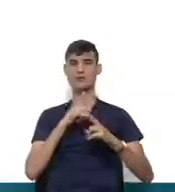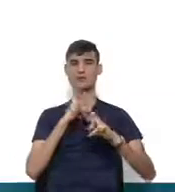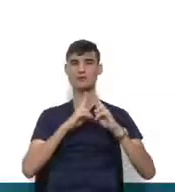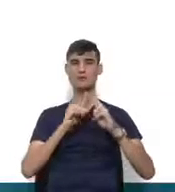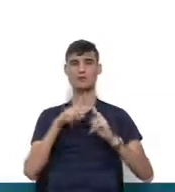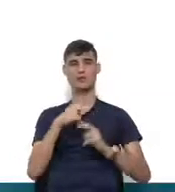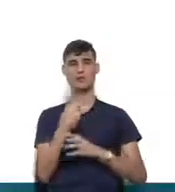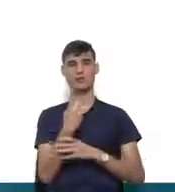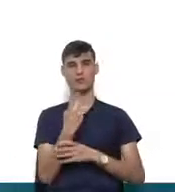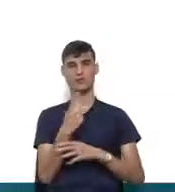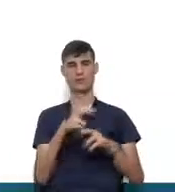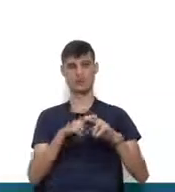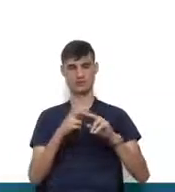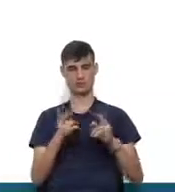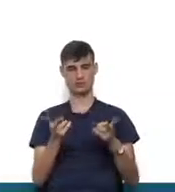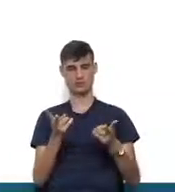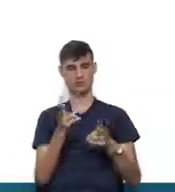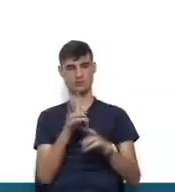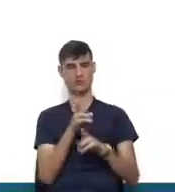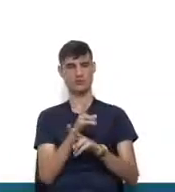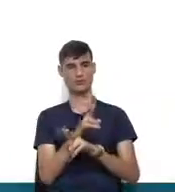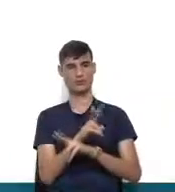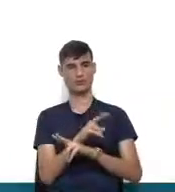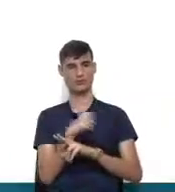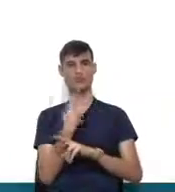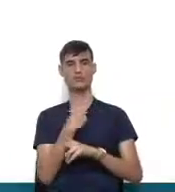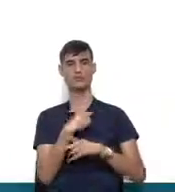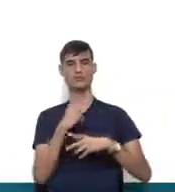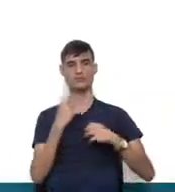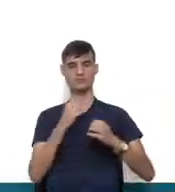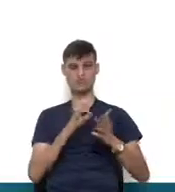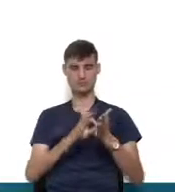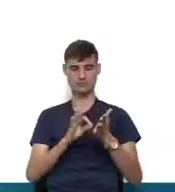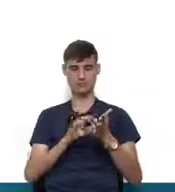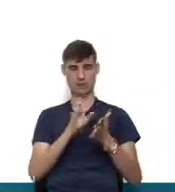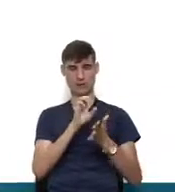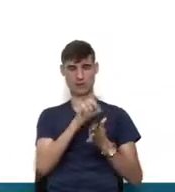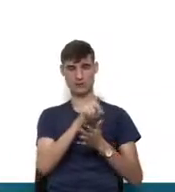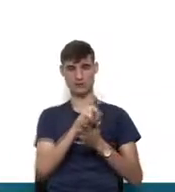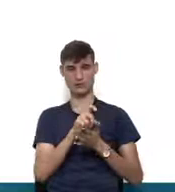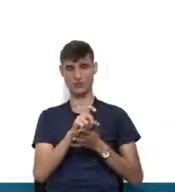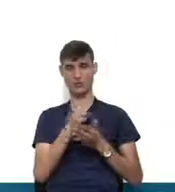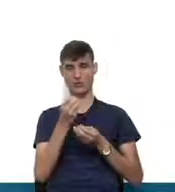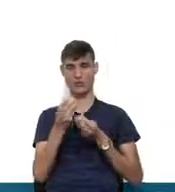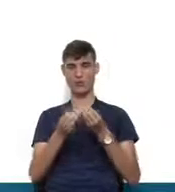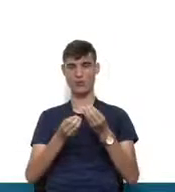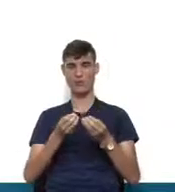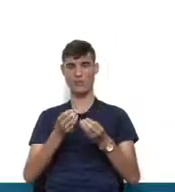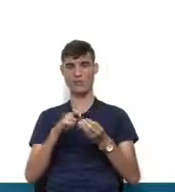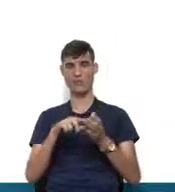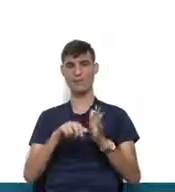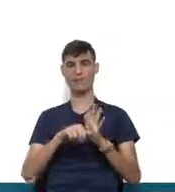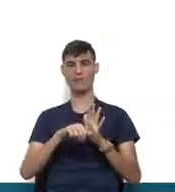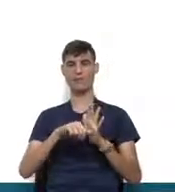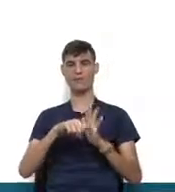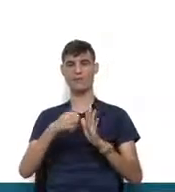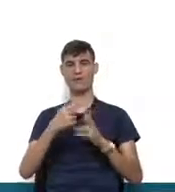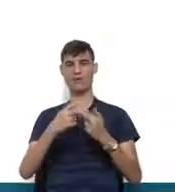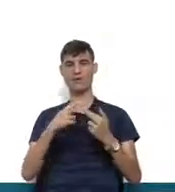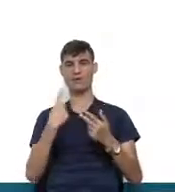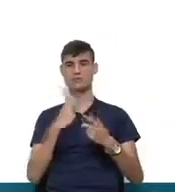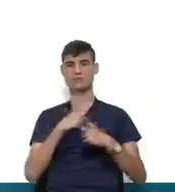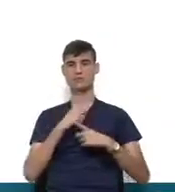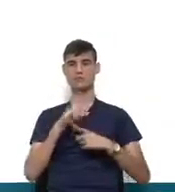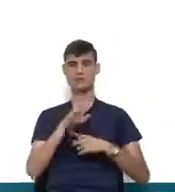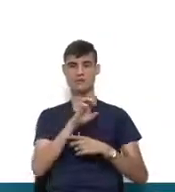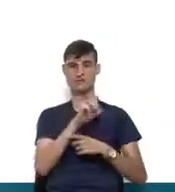1. Então, substituindo, nós podemos escrever esse e de x como sendo o primeiro elemento que eu tenho é